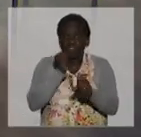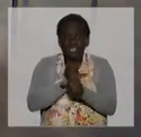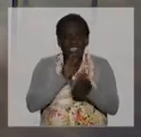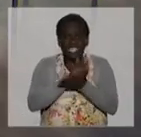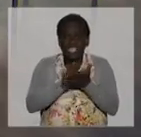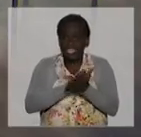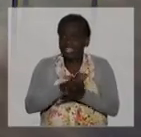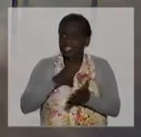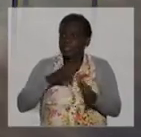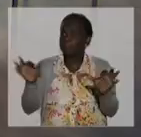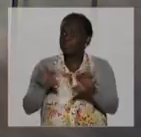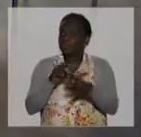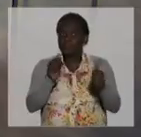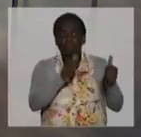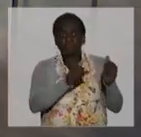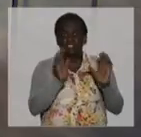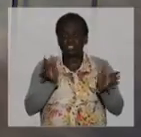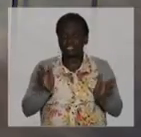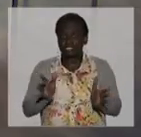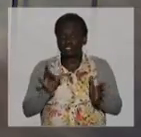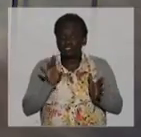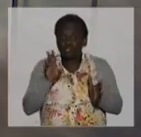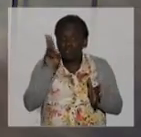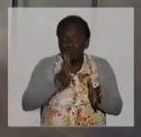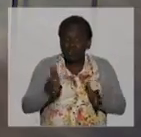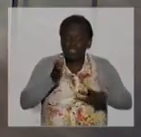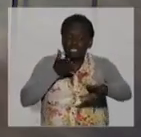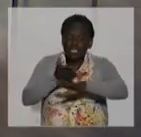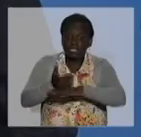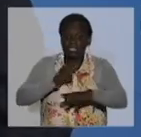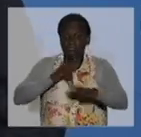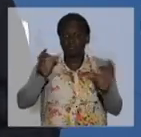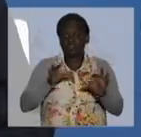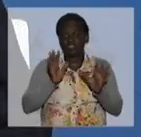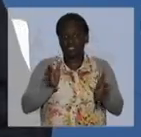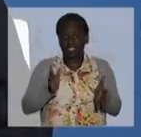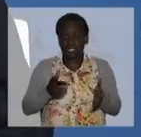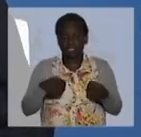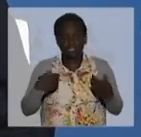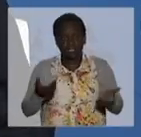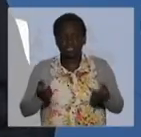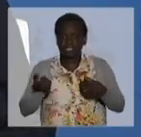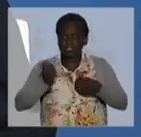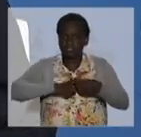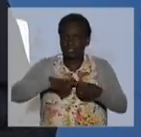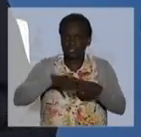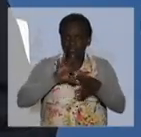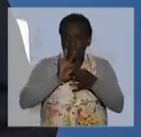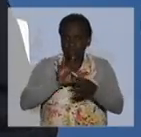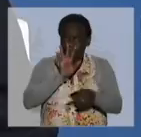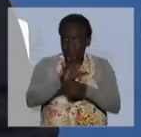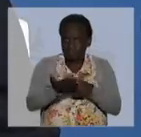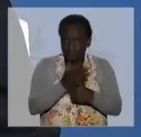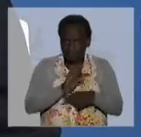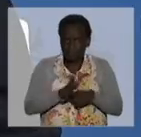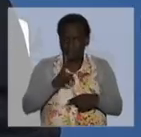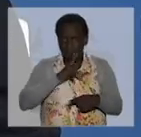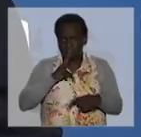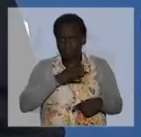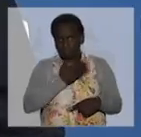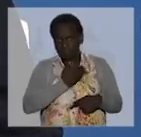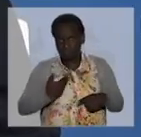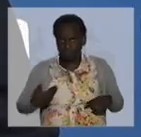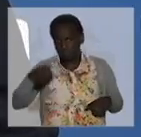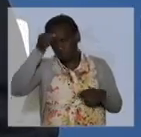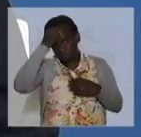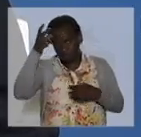nada. Nada, já está tudo pronto. Já está tudo pronto. É só a utilização do que se tem. Uma parceria, por exemplo, deputado público-privada, resolveria, por exemplo,